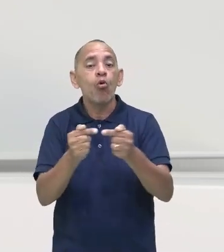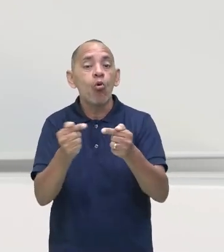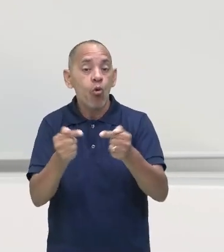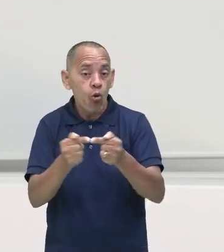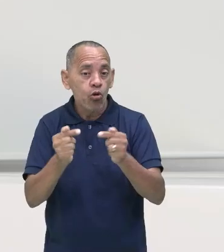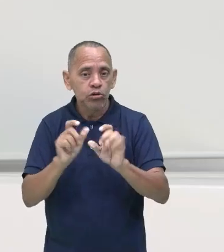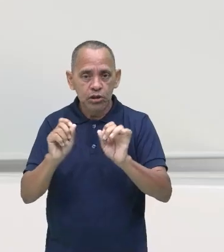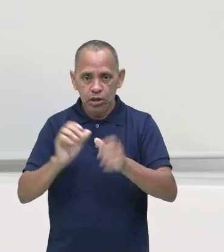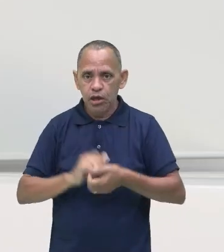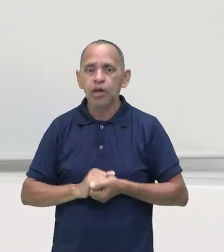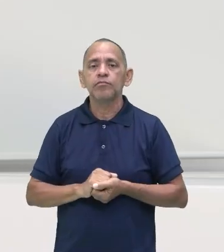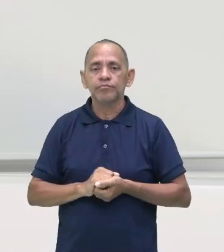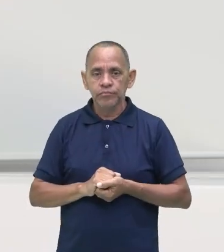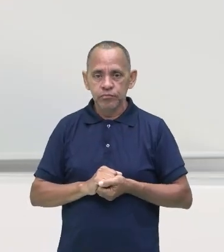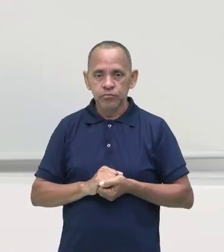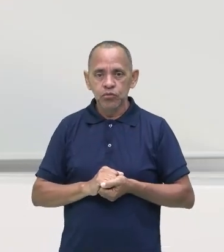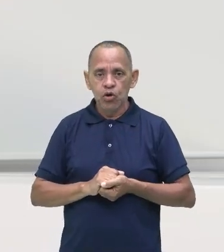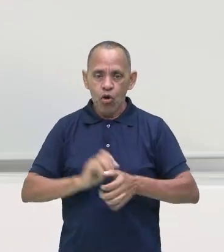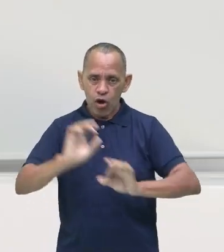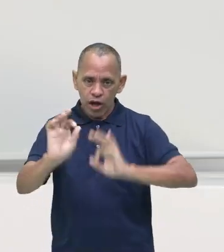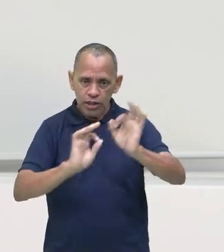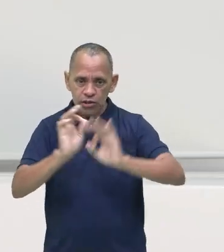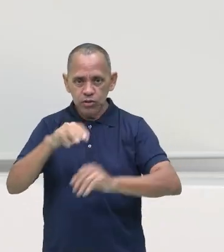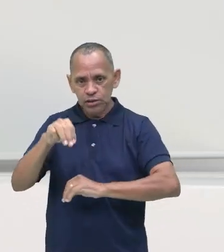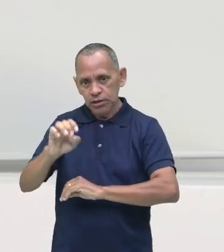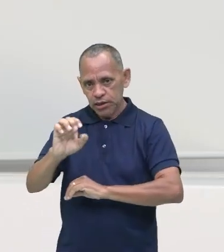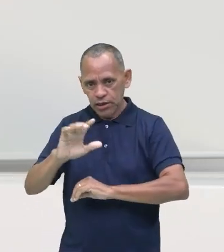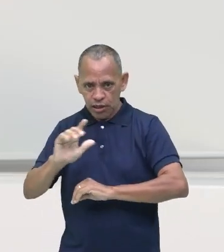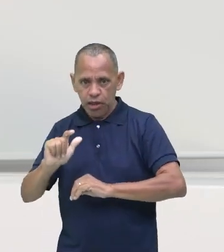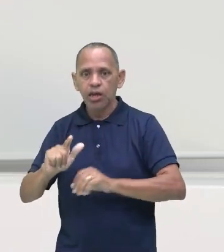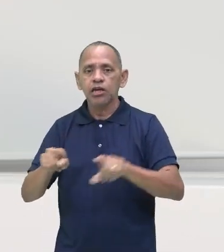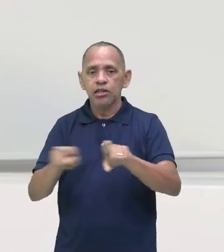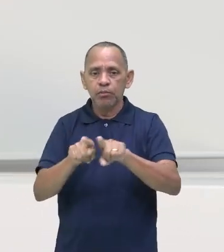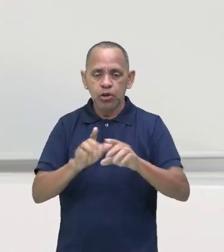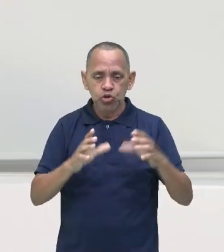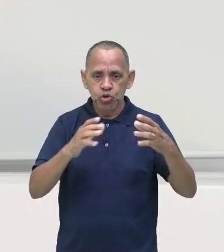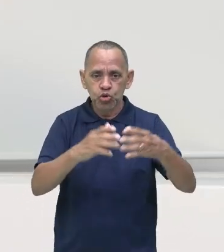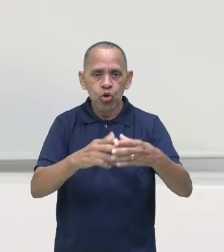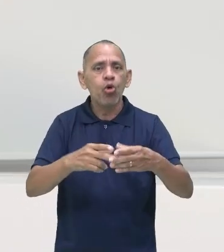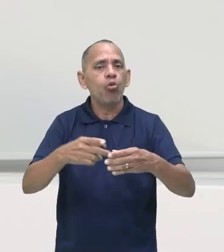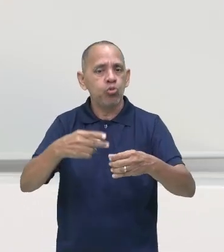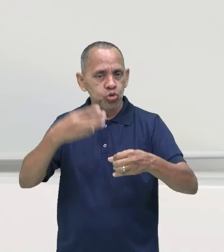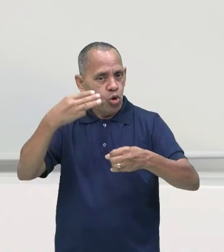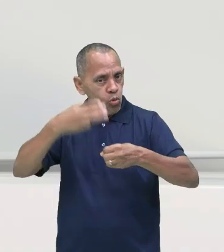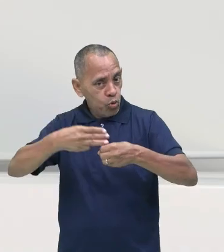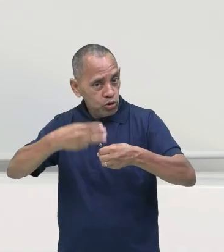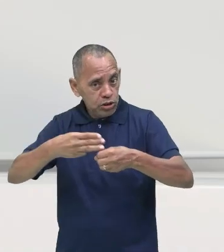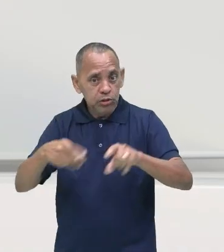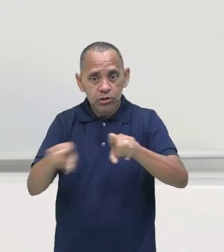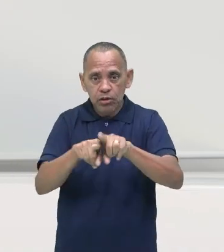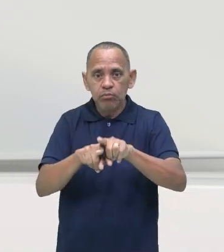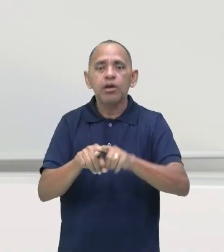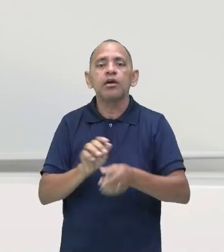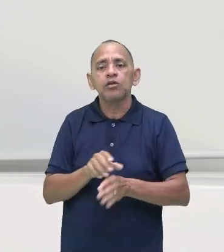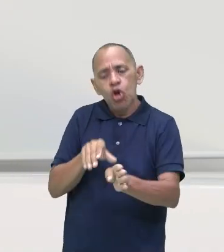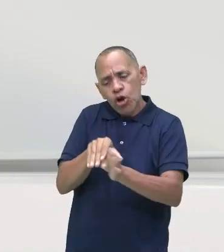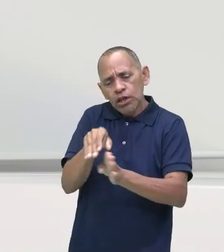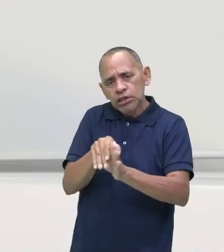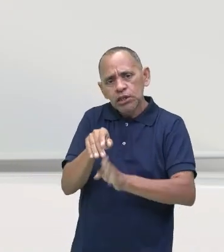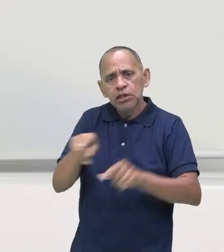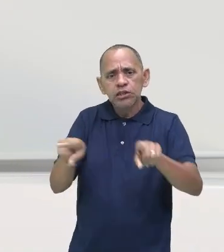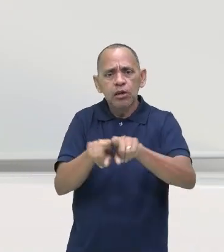importante que vocês também estejam atentos. Nós temos os nossos grupos de municípios, a gente também vai estar orientando os coordenadores, e aí a gente